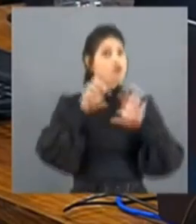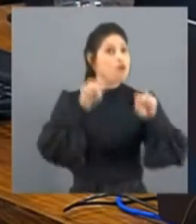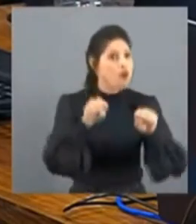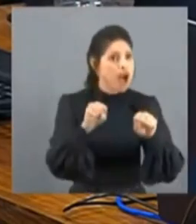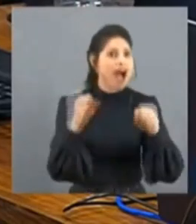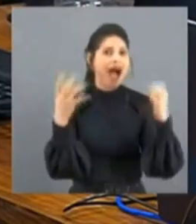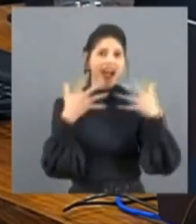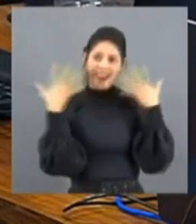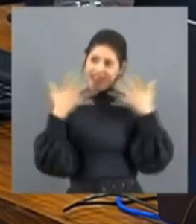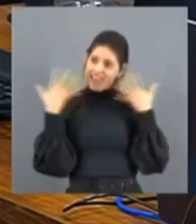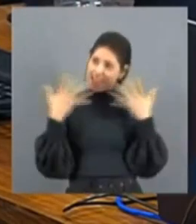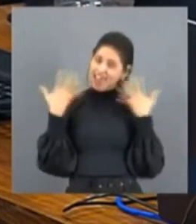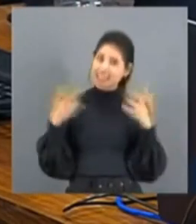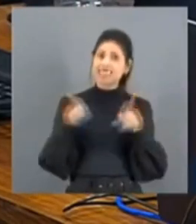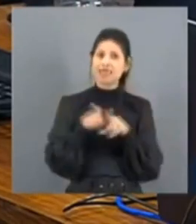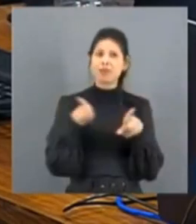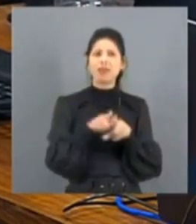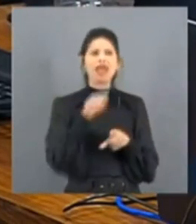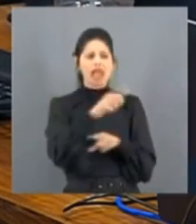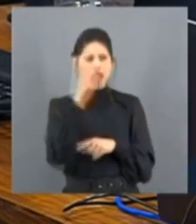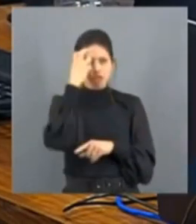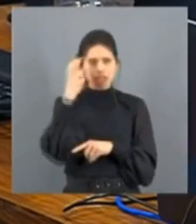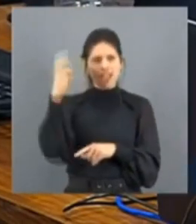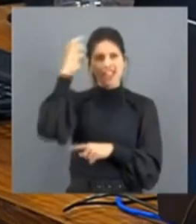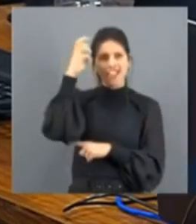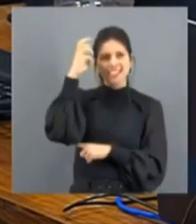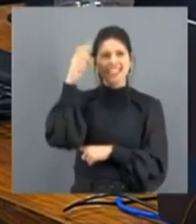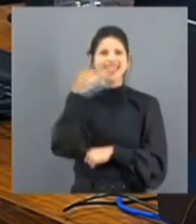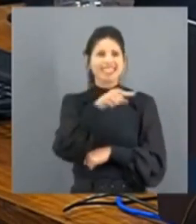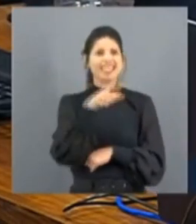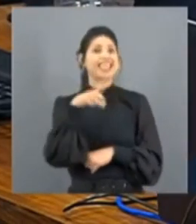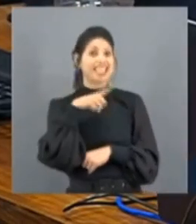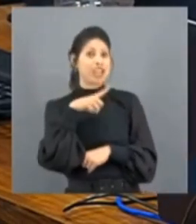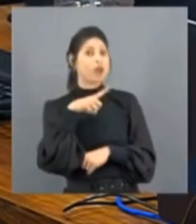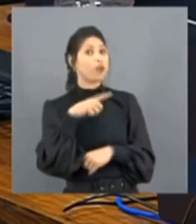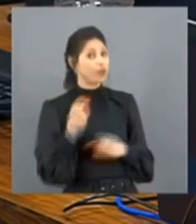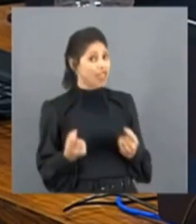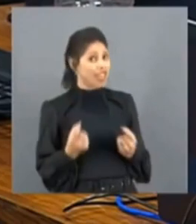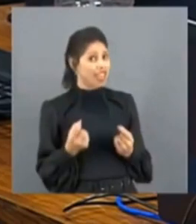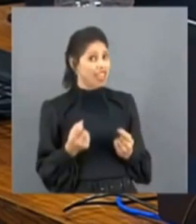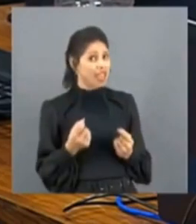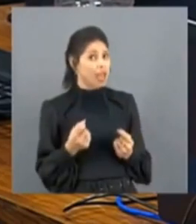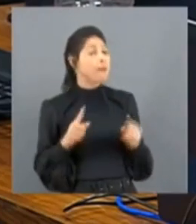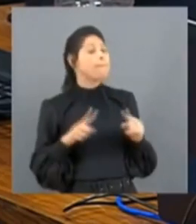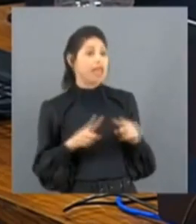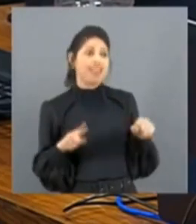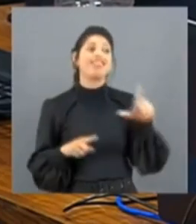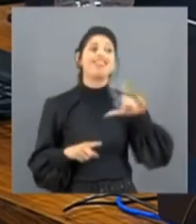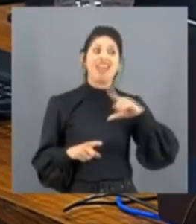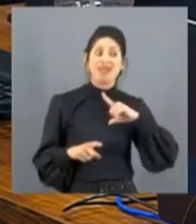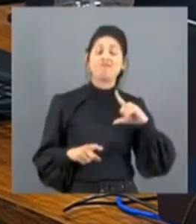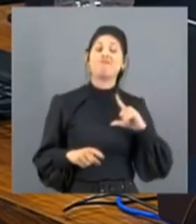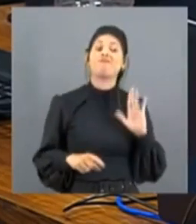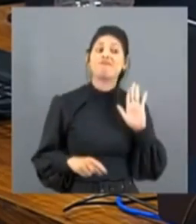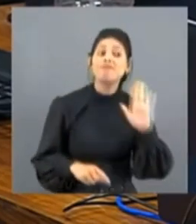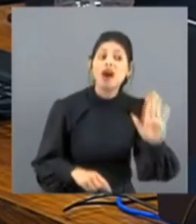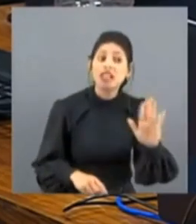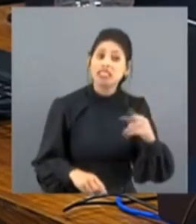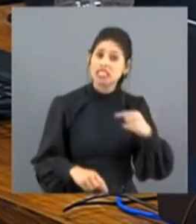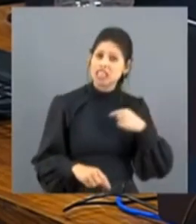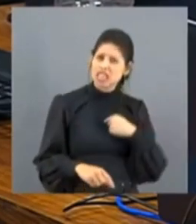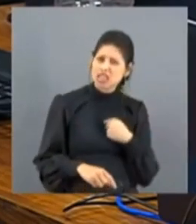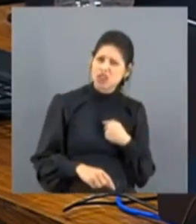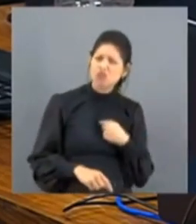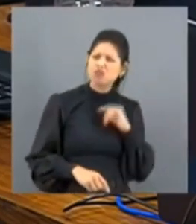alegre, tudo que você possa imaginar, ele tem, ele tem. Sabe? Eu, se fosse um jogador